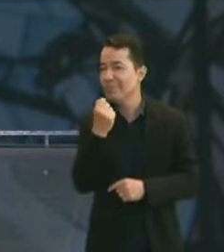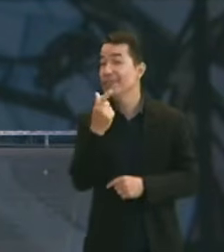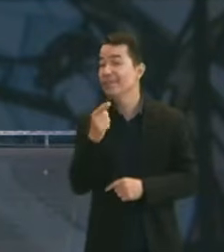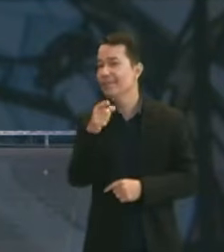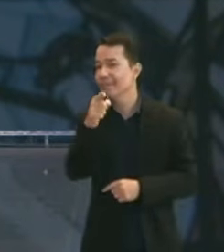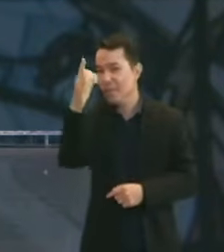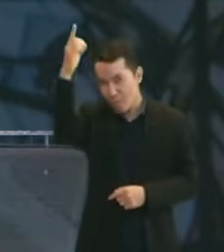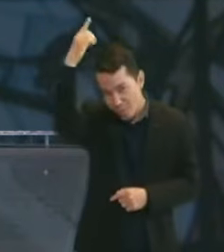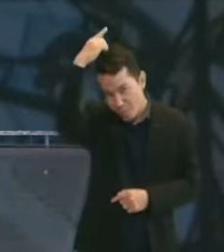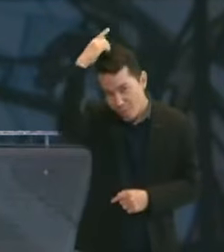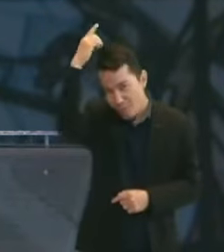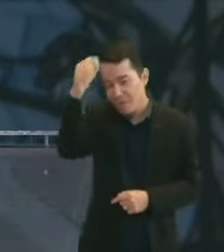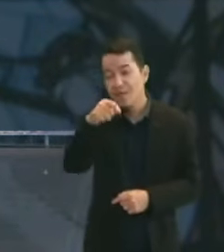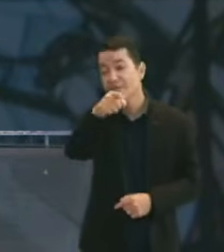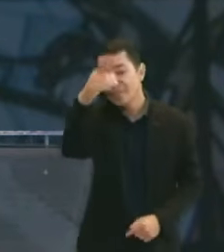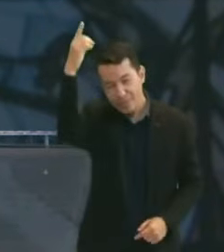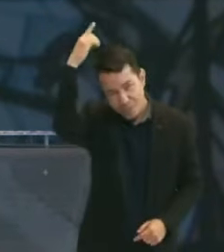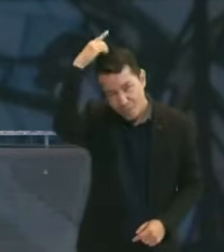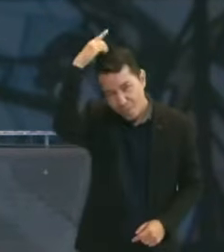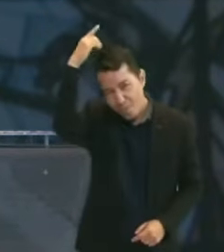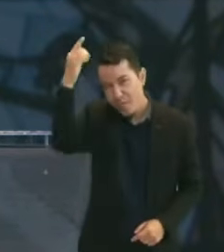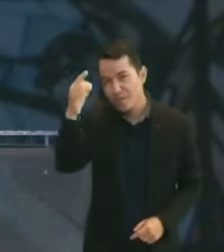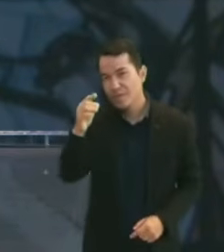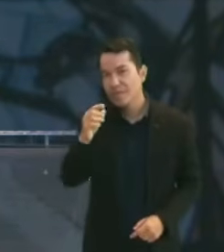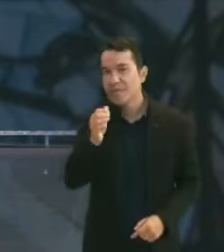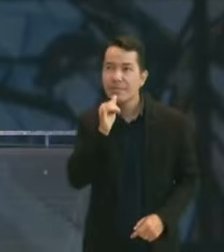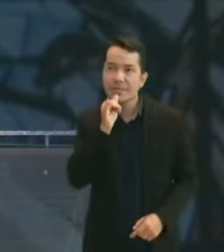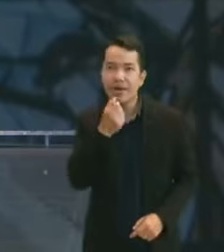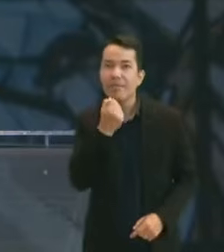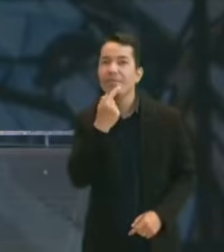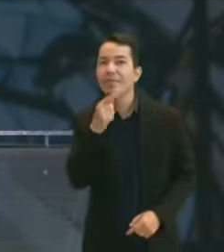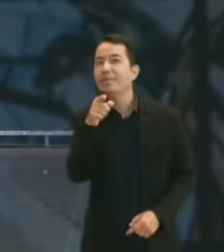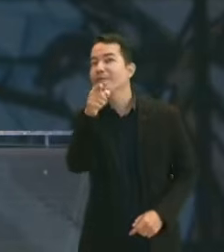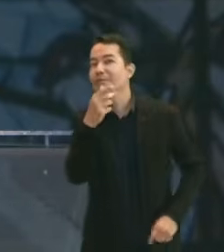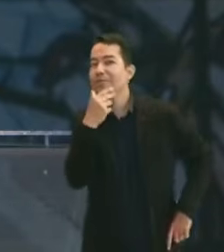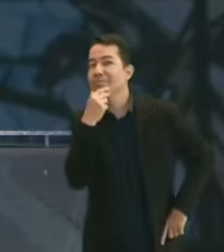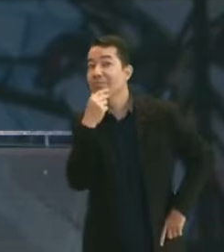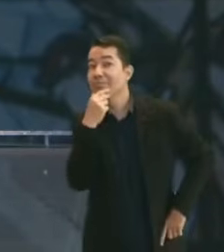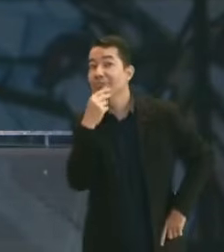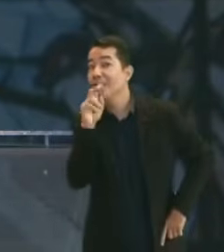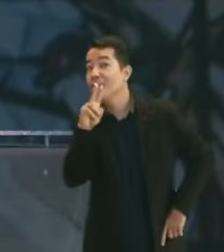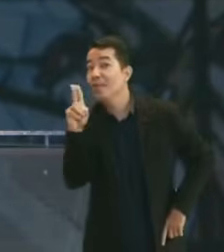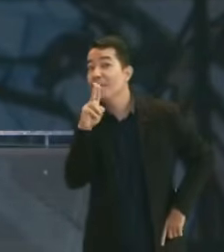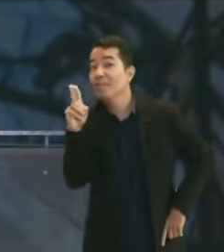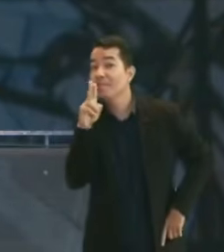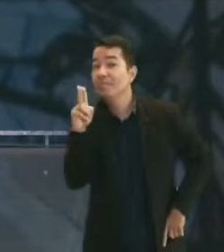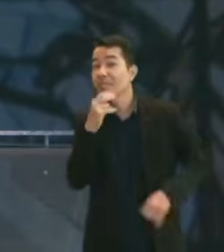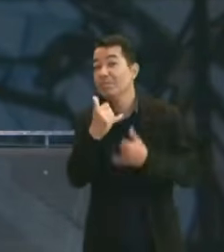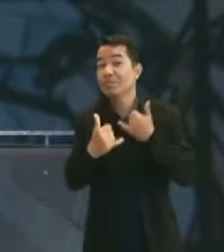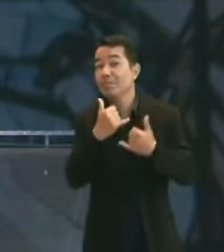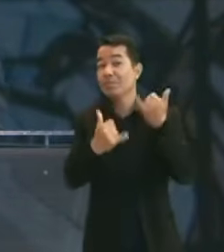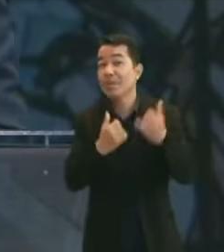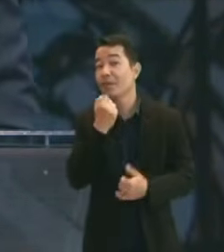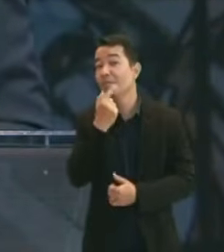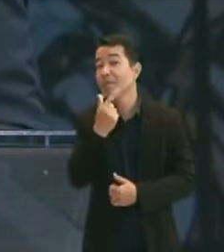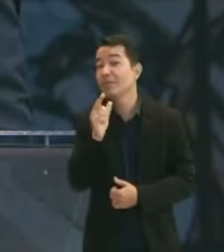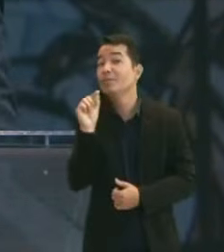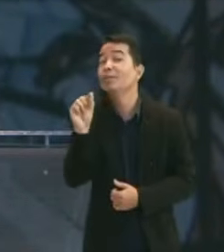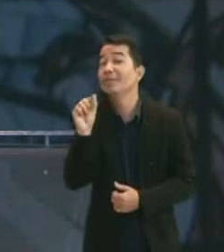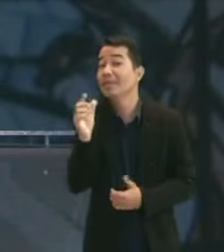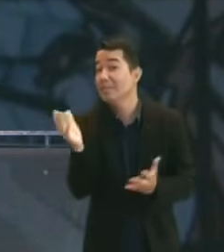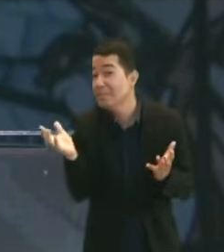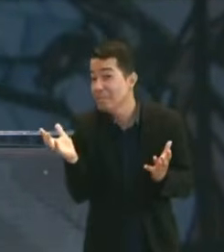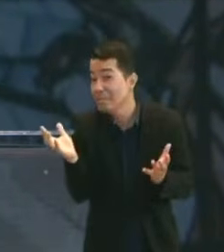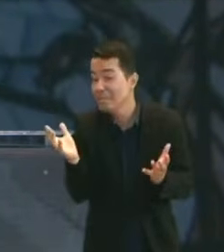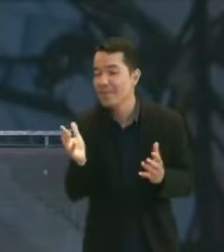dons, qual seria o apelido que esses irmãos ou que a sua família te daria? Será que seria igual o de Barnabé, né?